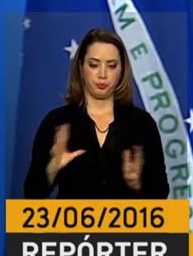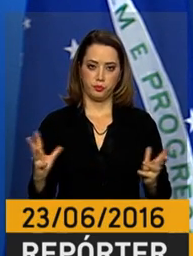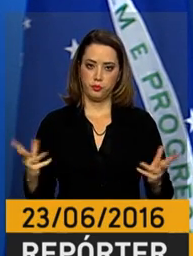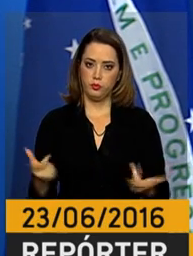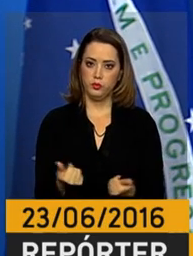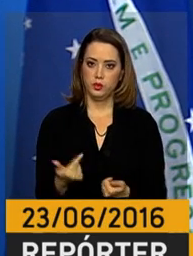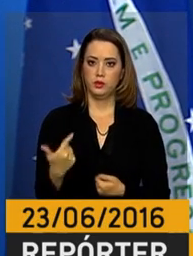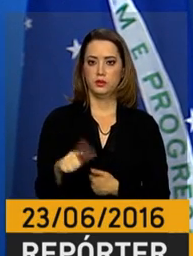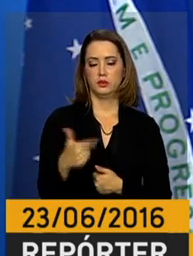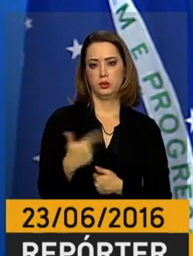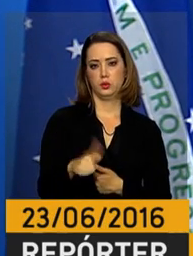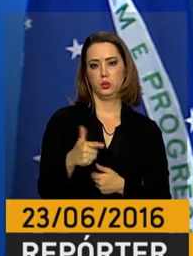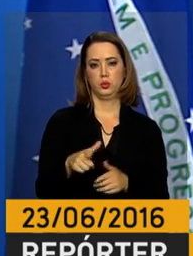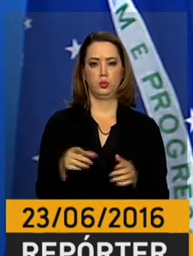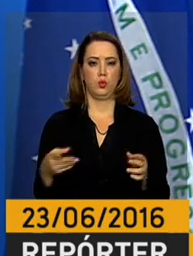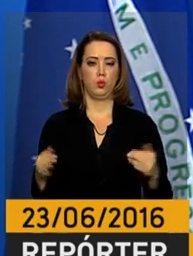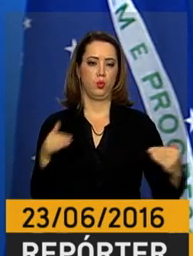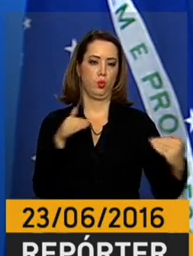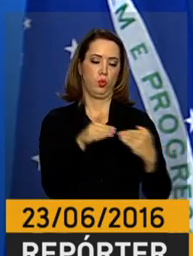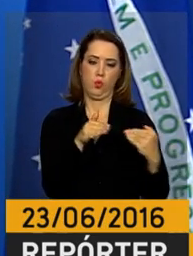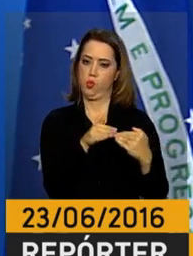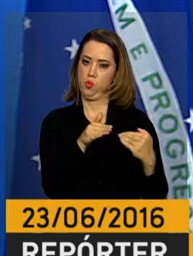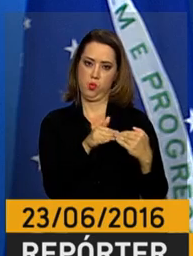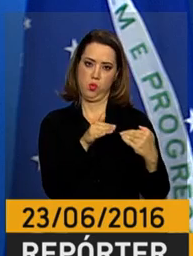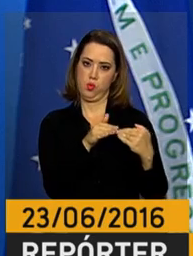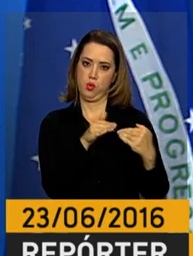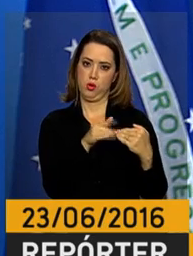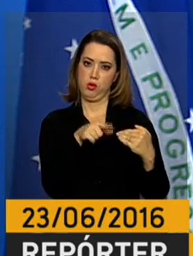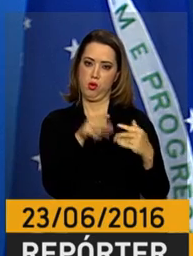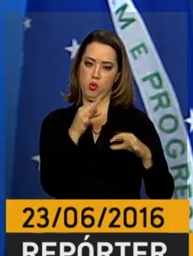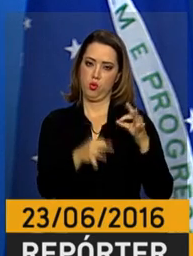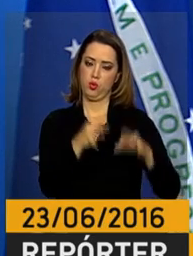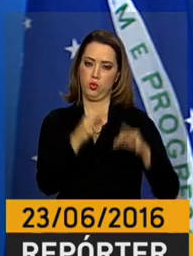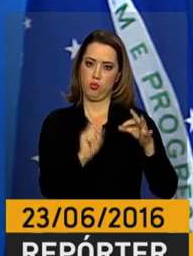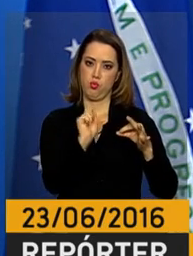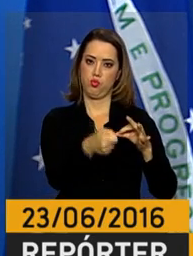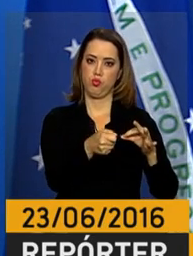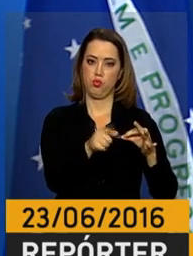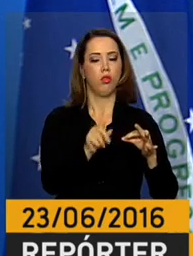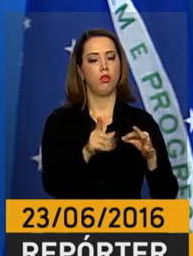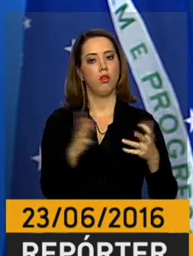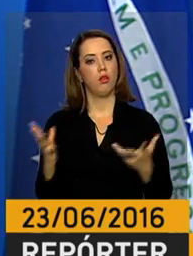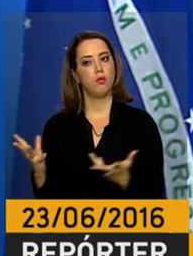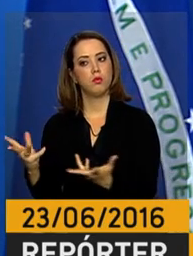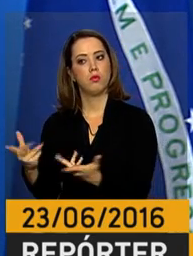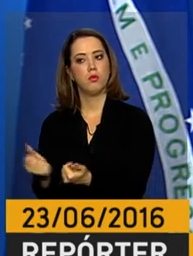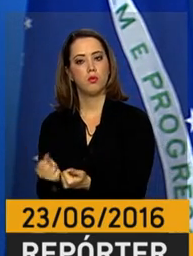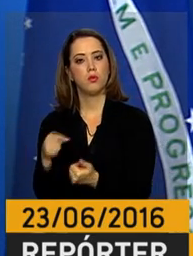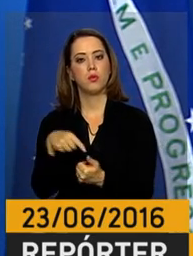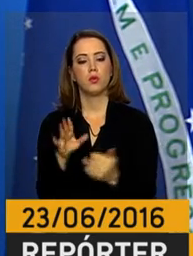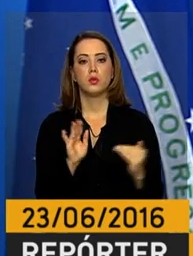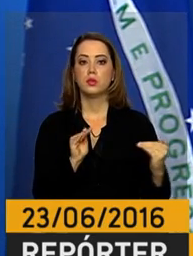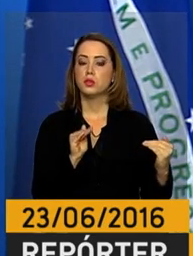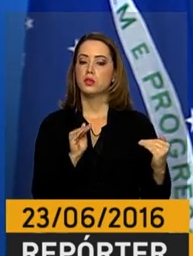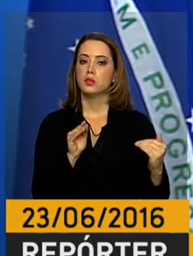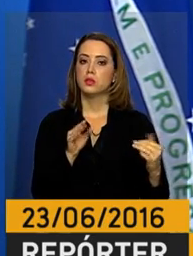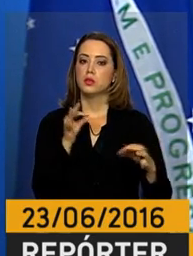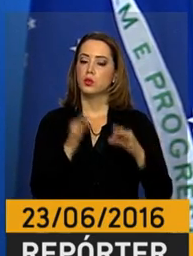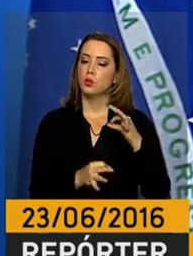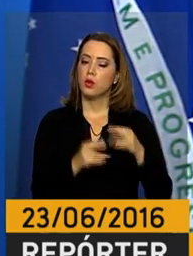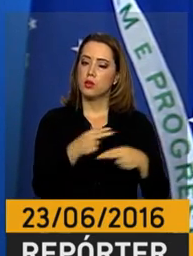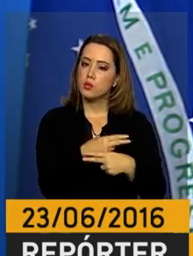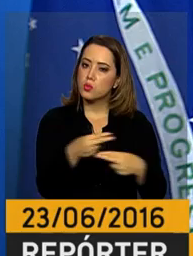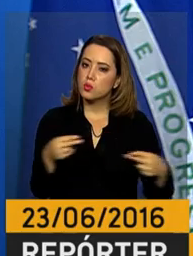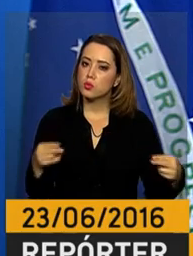confunde com coisa julgada da qual se distingue que substancialmente a coisa julgada é a imutabilidade da sentença e